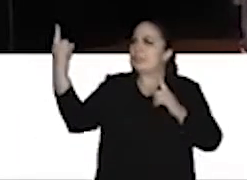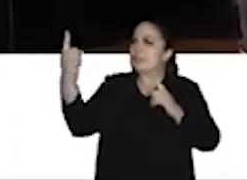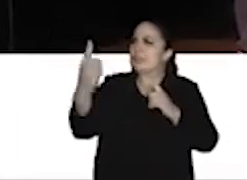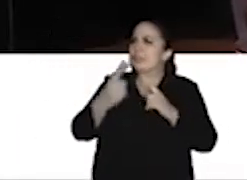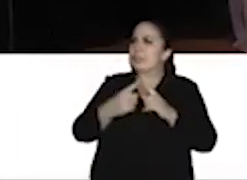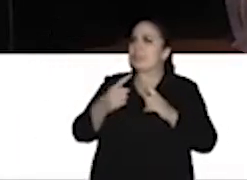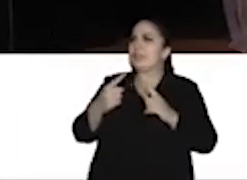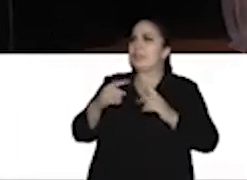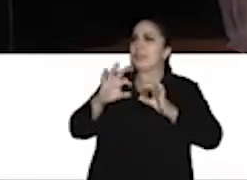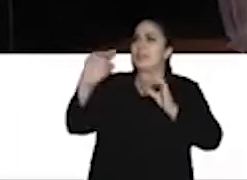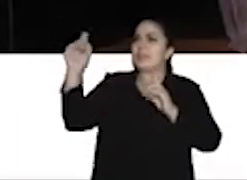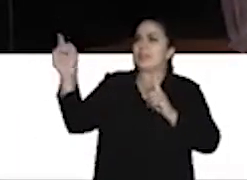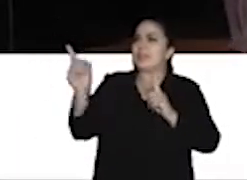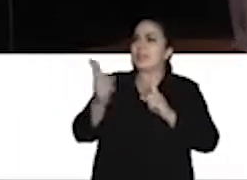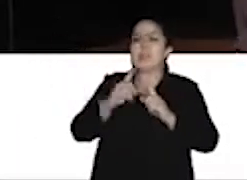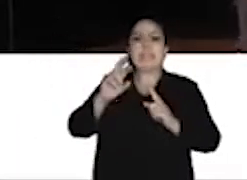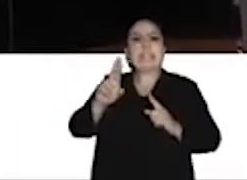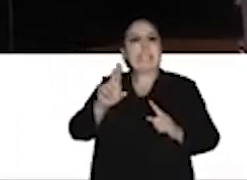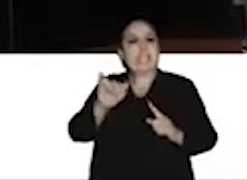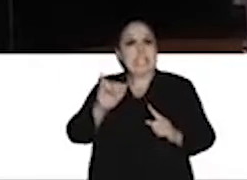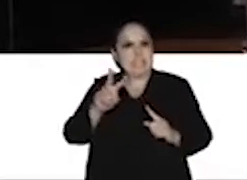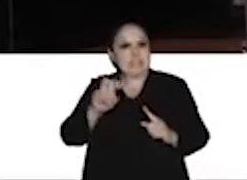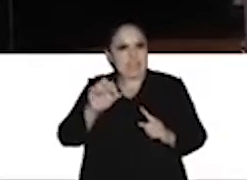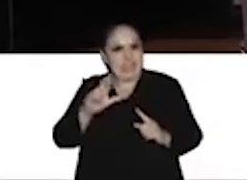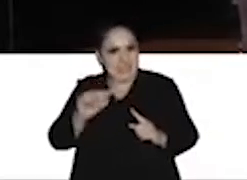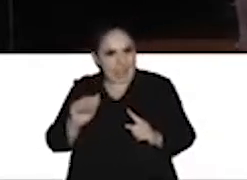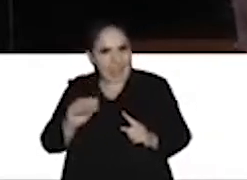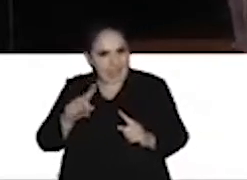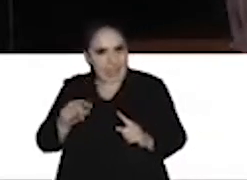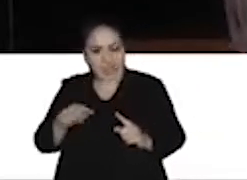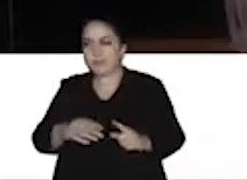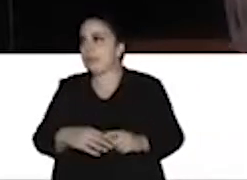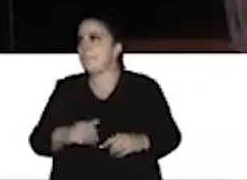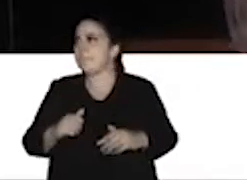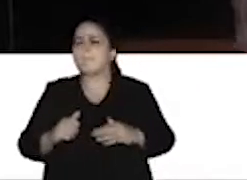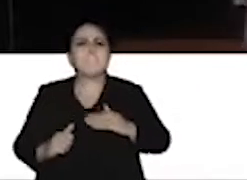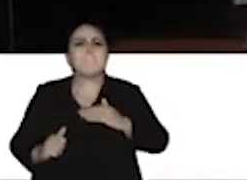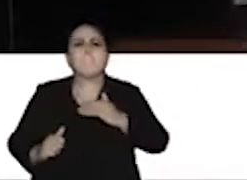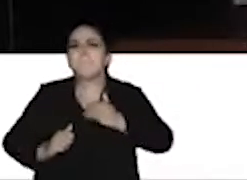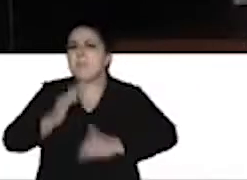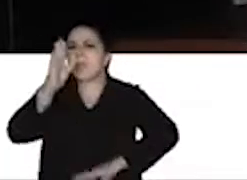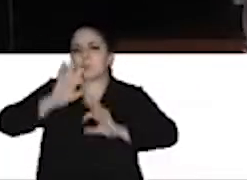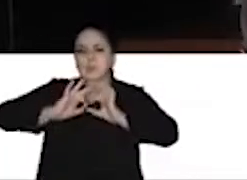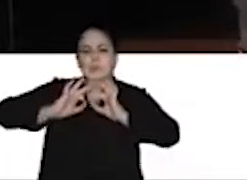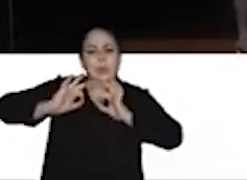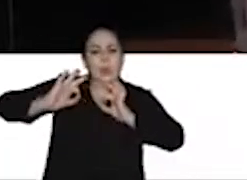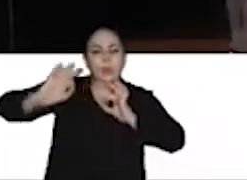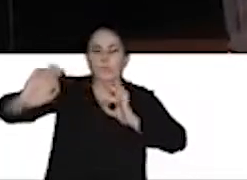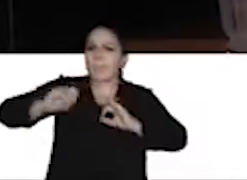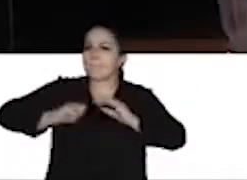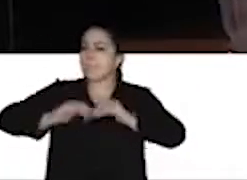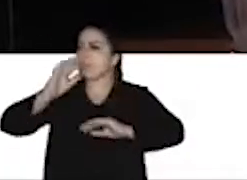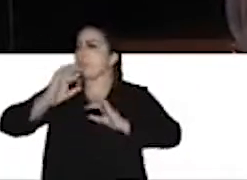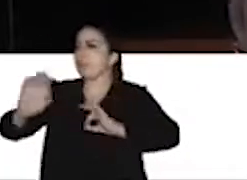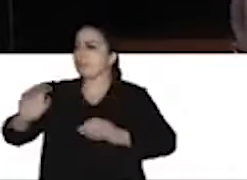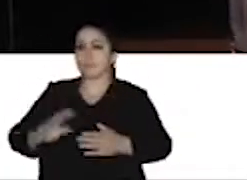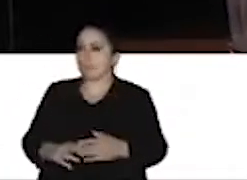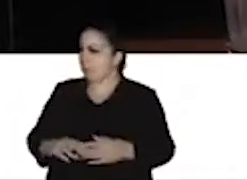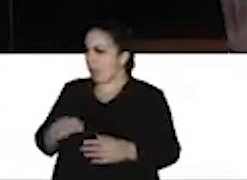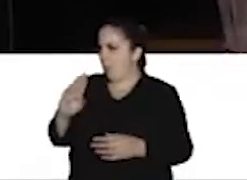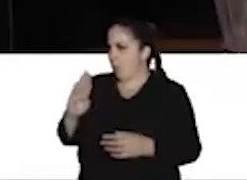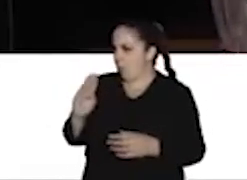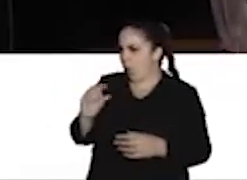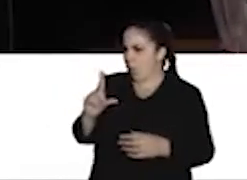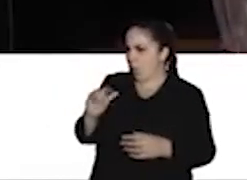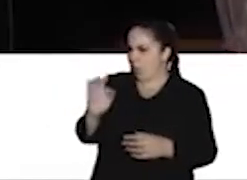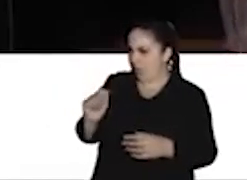Ele veio de... de Rivera? Rivera? É, Rivera. Muito mais longe que muito Rivera. Mais longe que Rivera. Ele veio, então, de Bogotá.